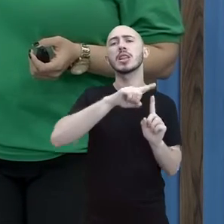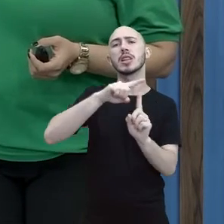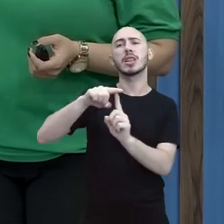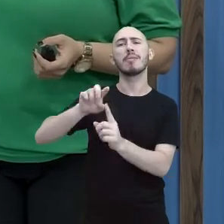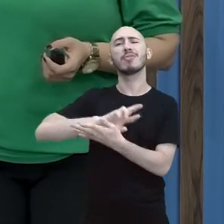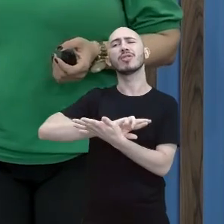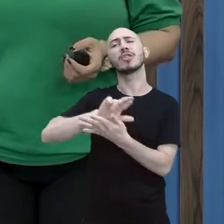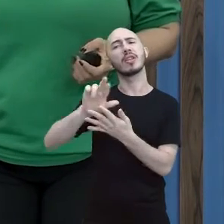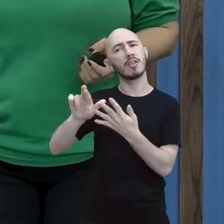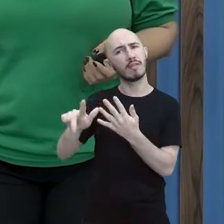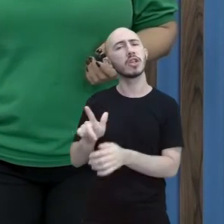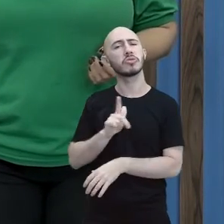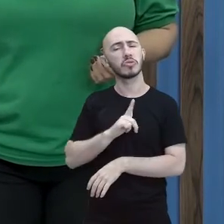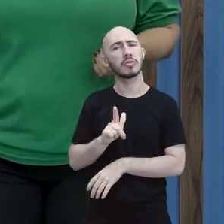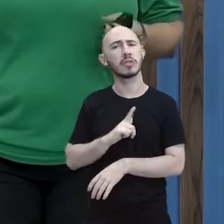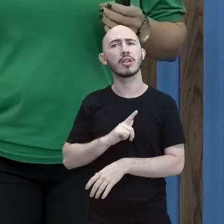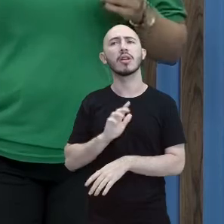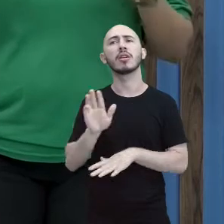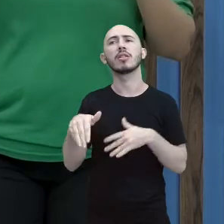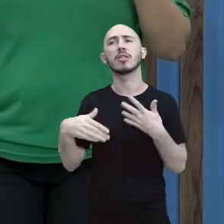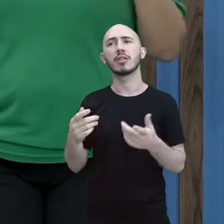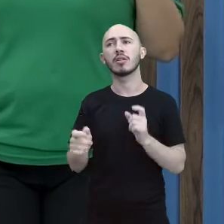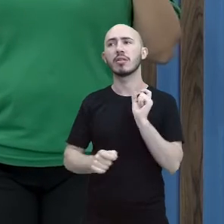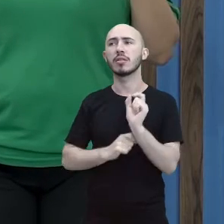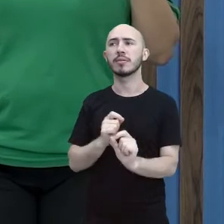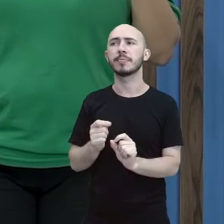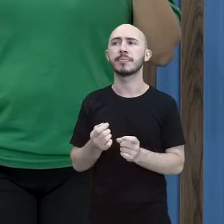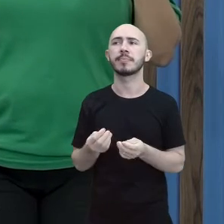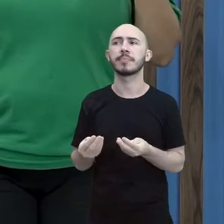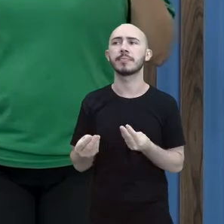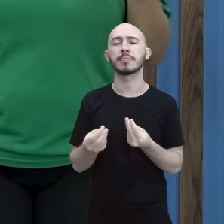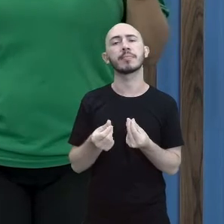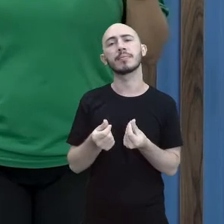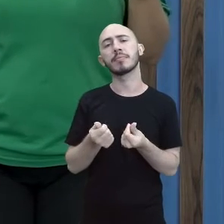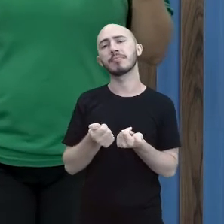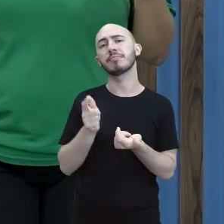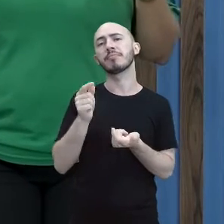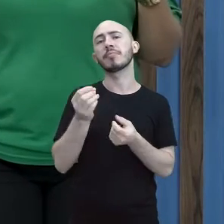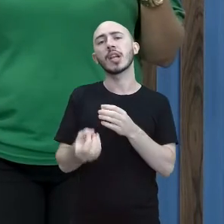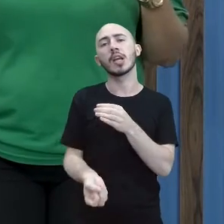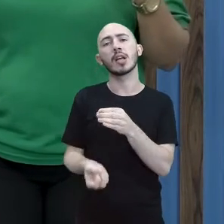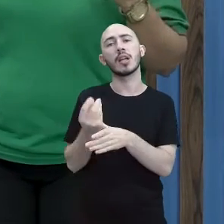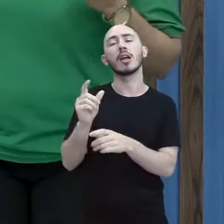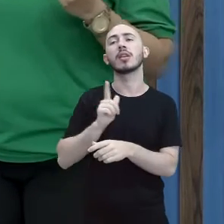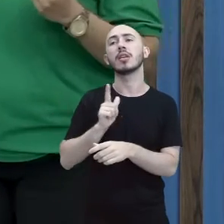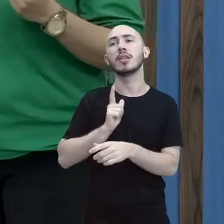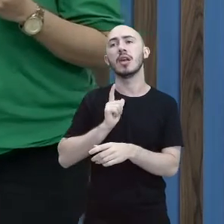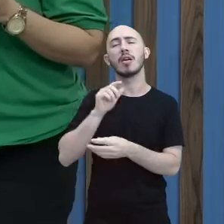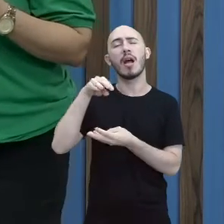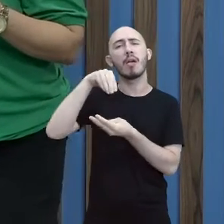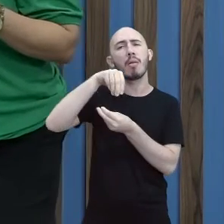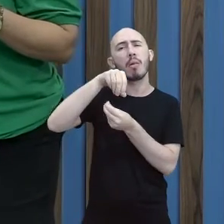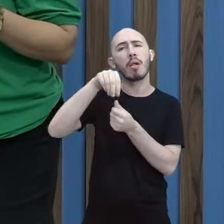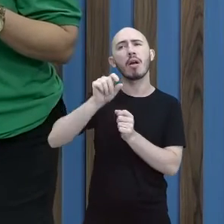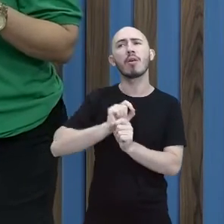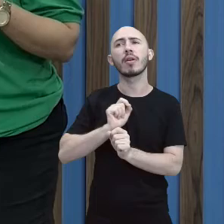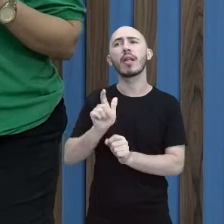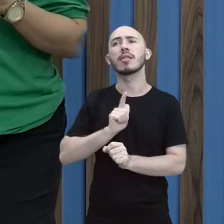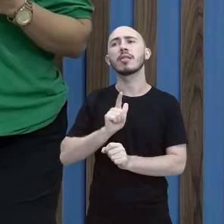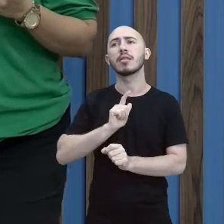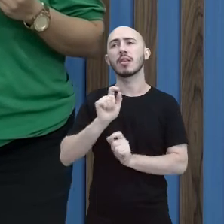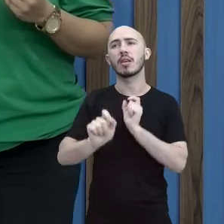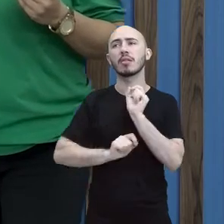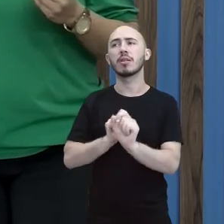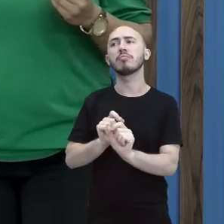E esses tipos de matéria, elas eram formadas por substâncias que